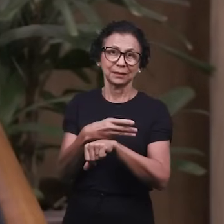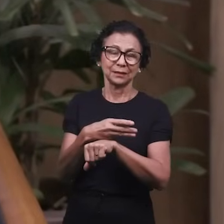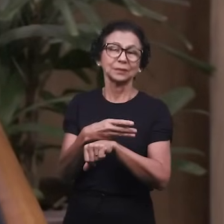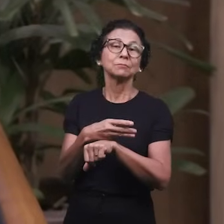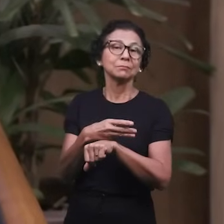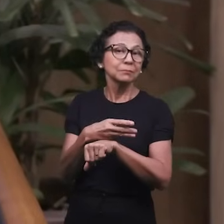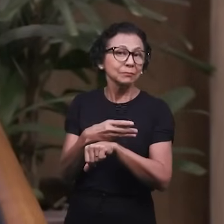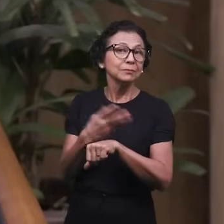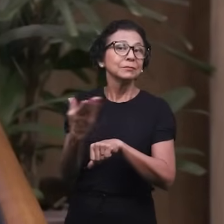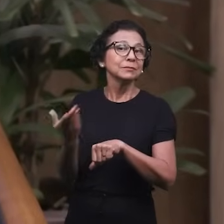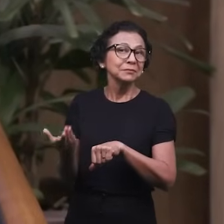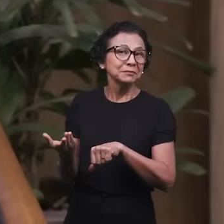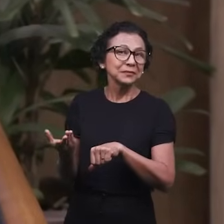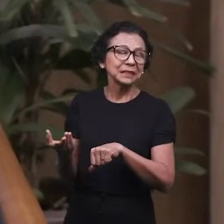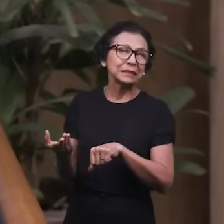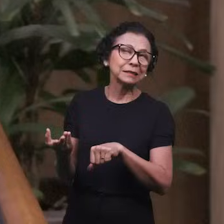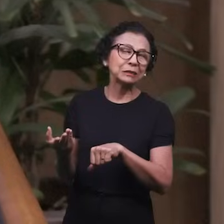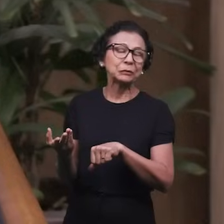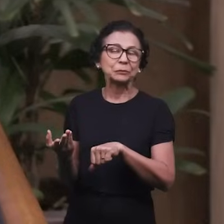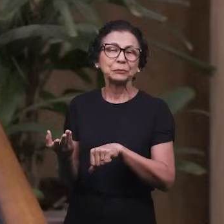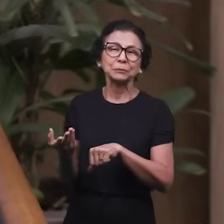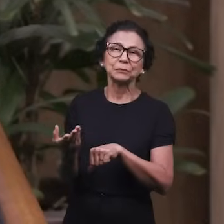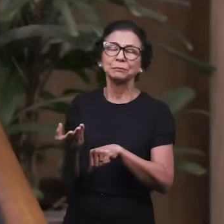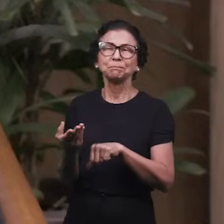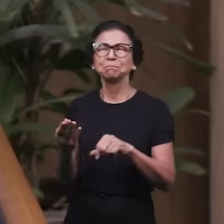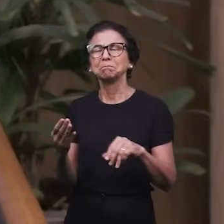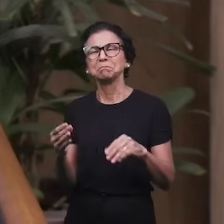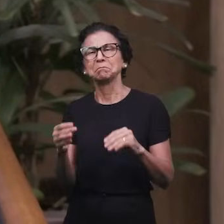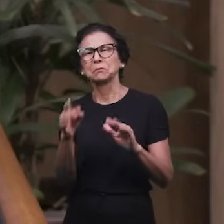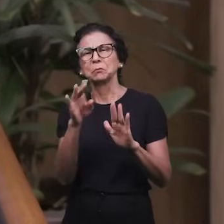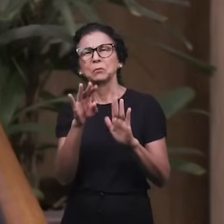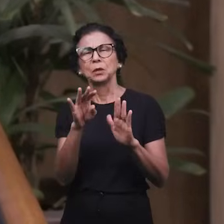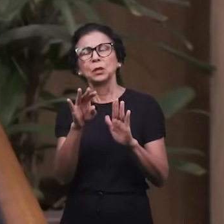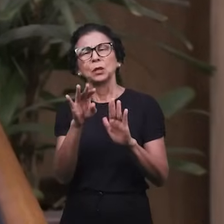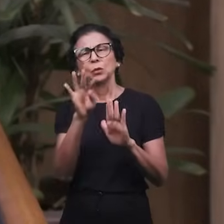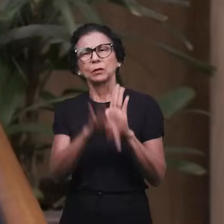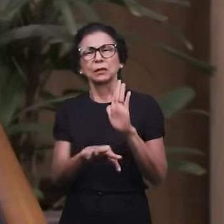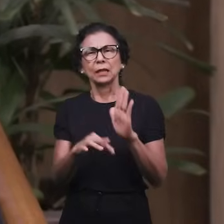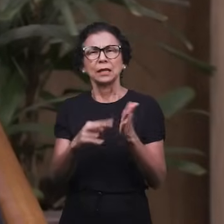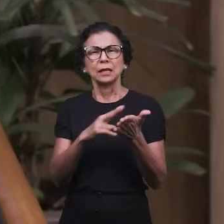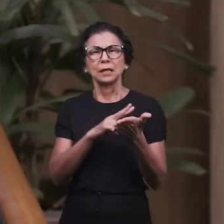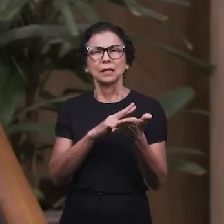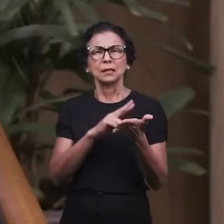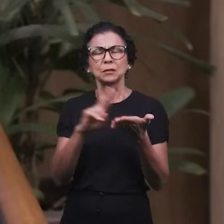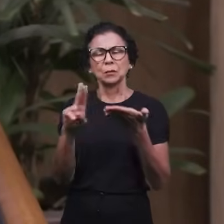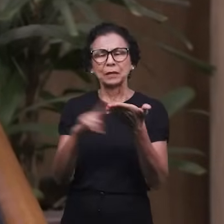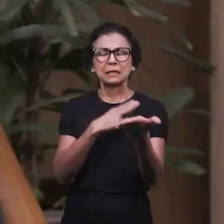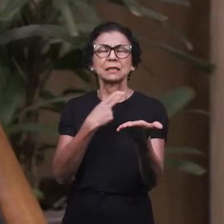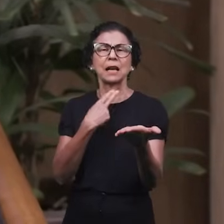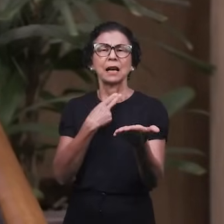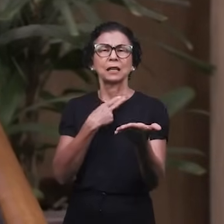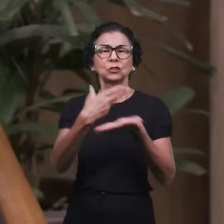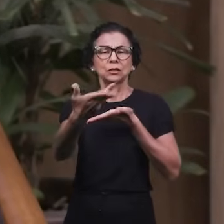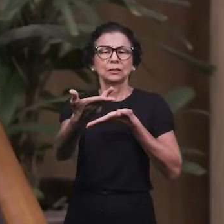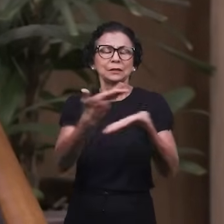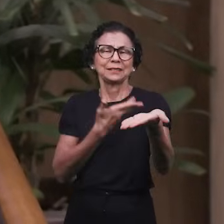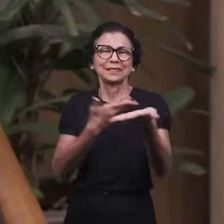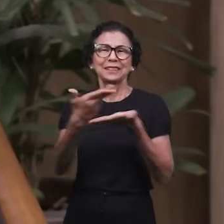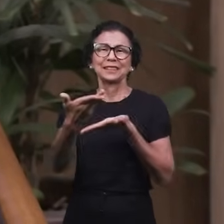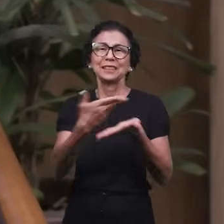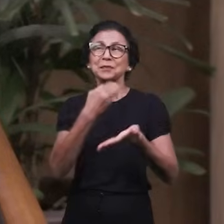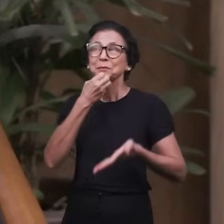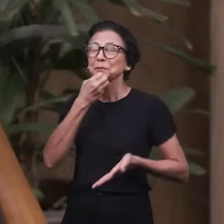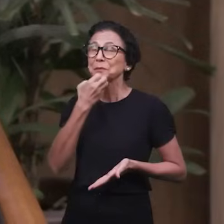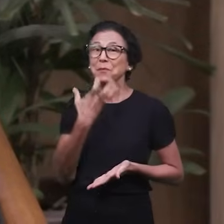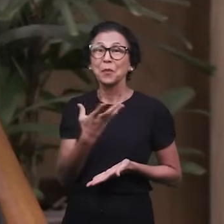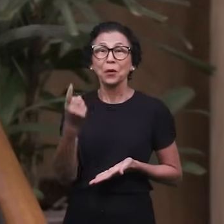WhatsApp, você faz então manda para nós um texto, interage com a gente. A interação é sempre muito